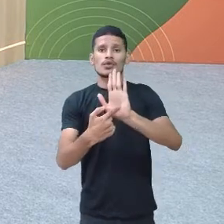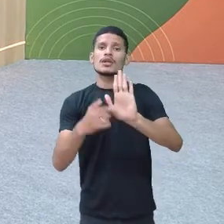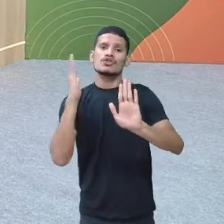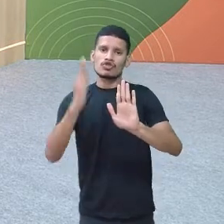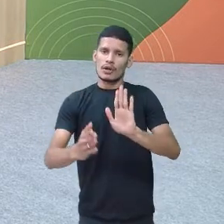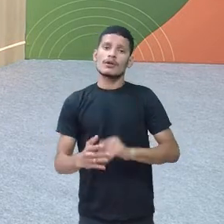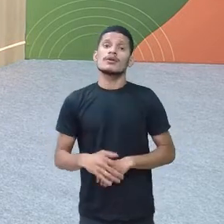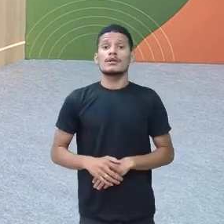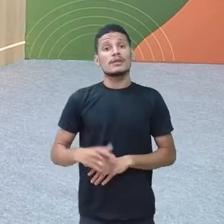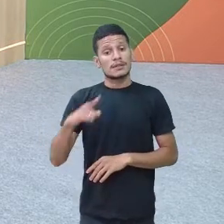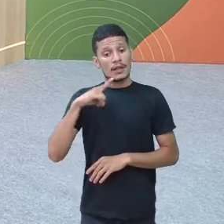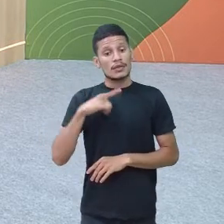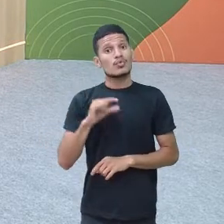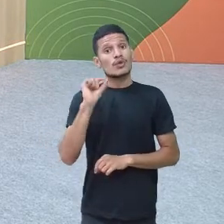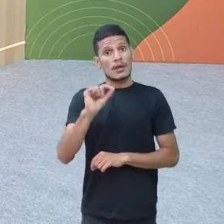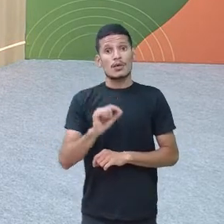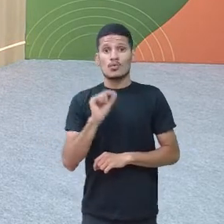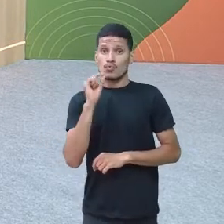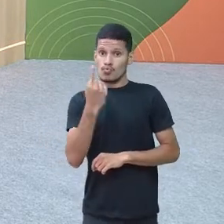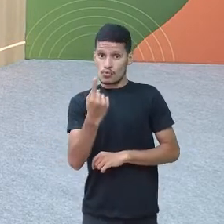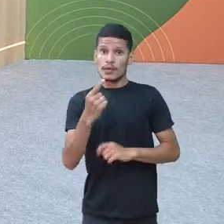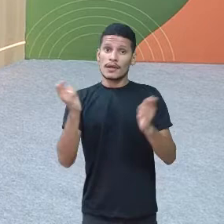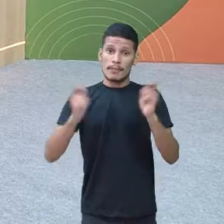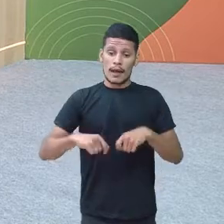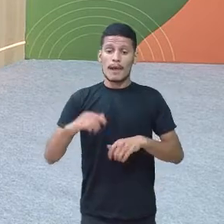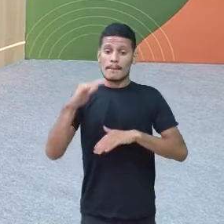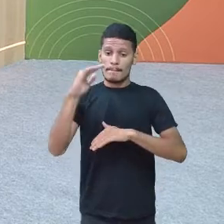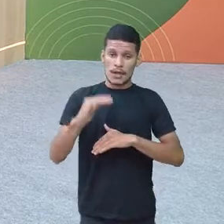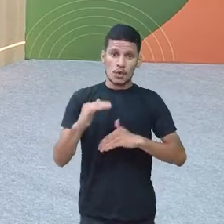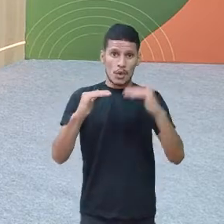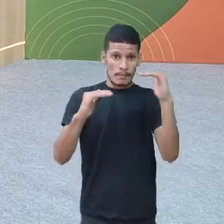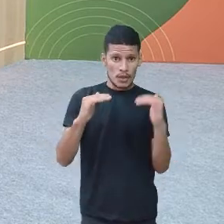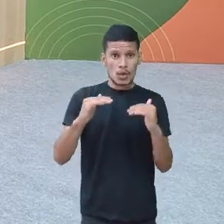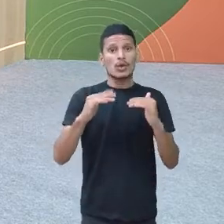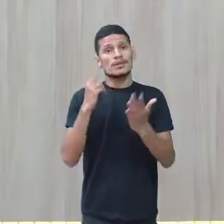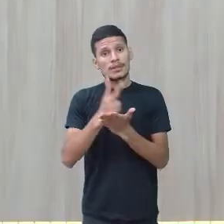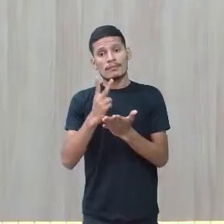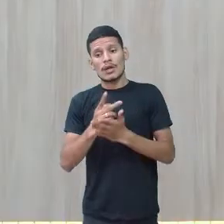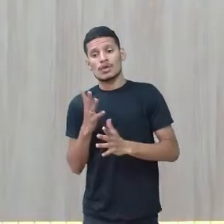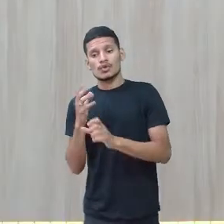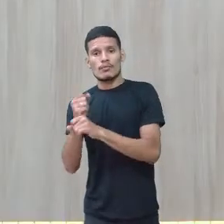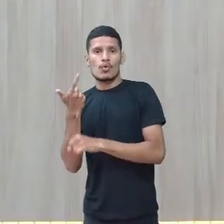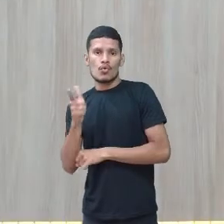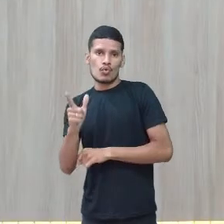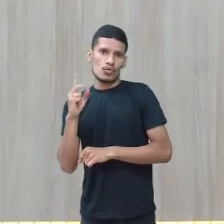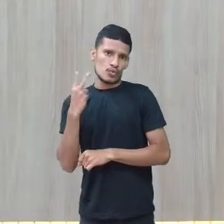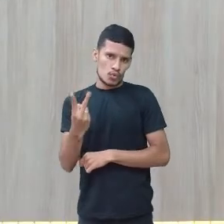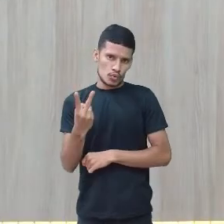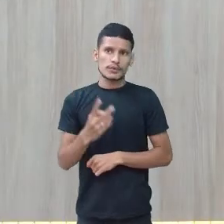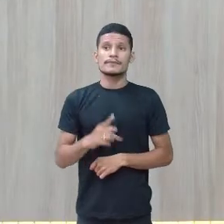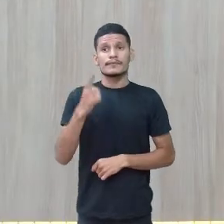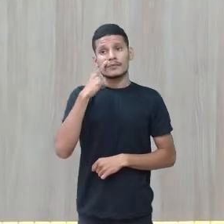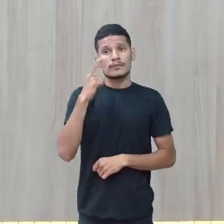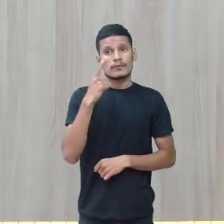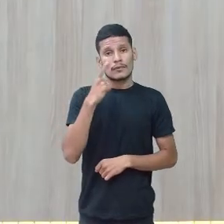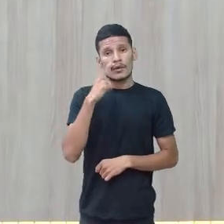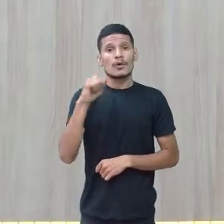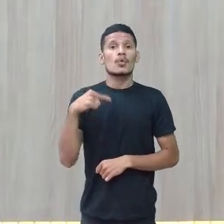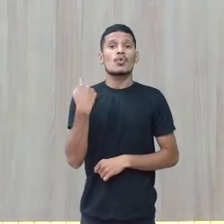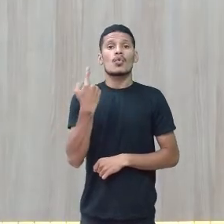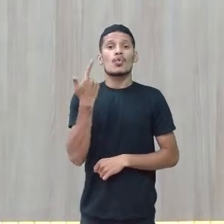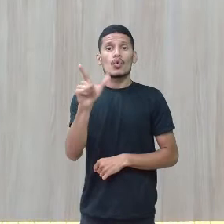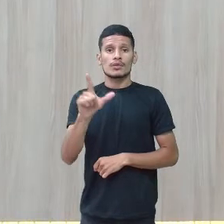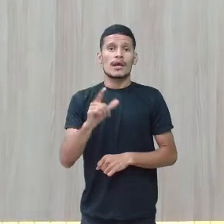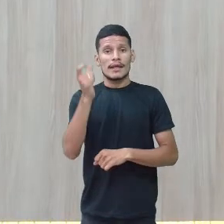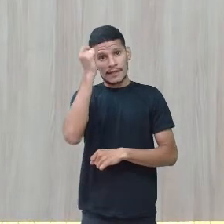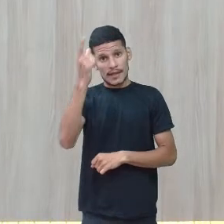lado sempre tem que ser menor que a soma dos outros dois, tá certo? Então, vamos avaliar aí quais são as próximas ideias. A gente